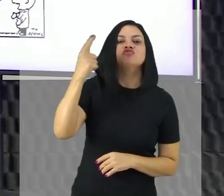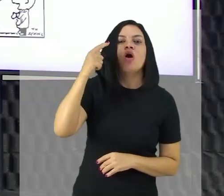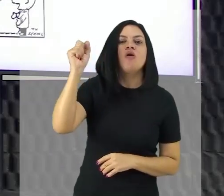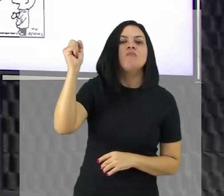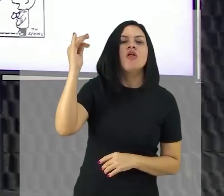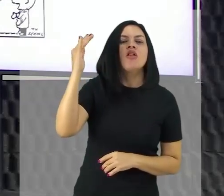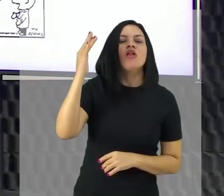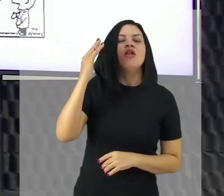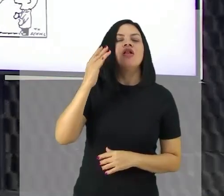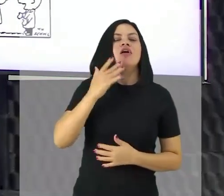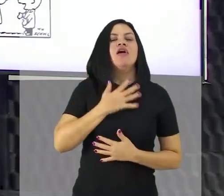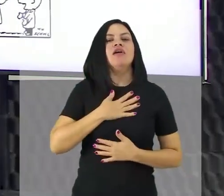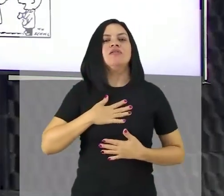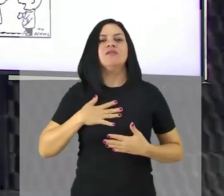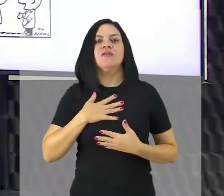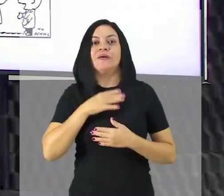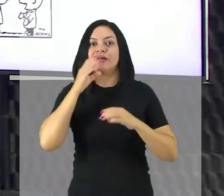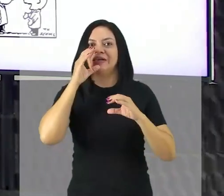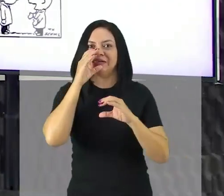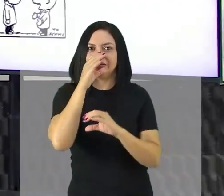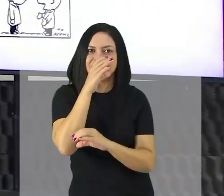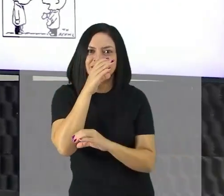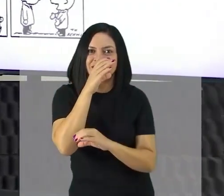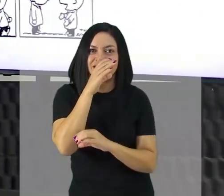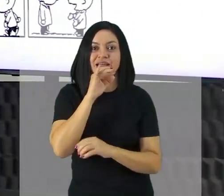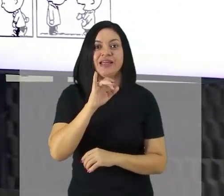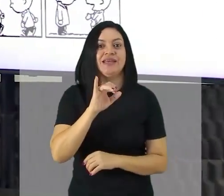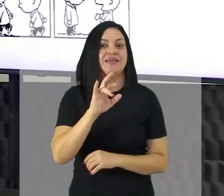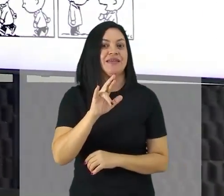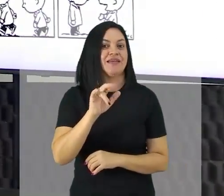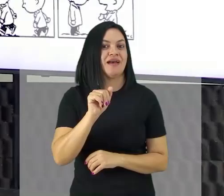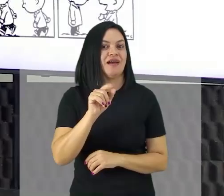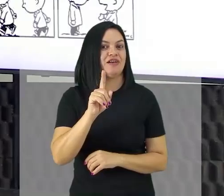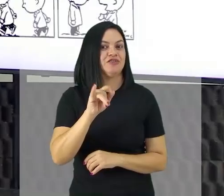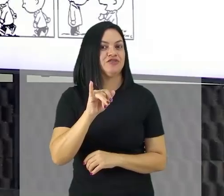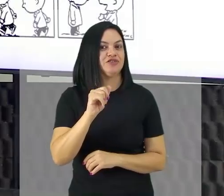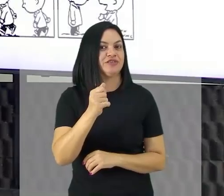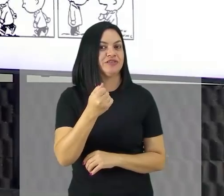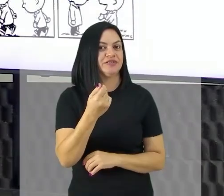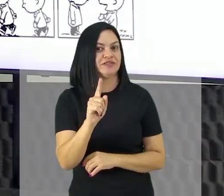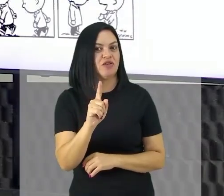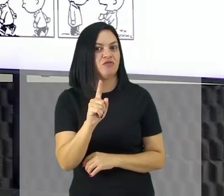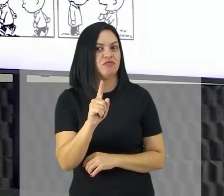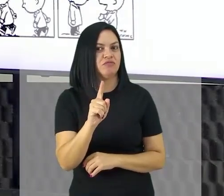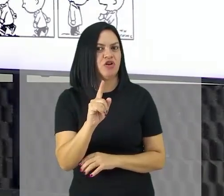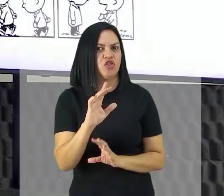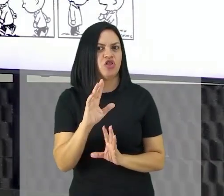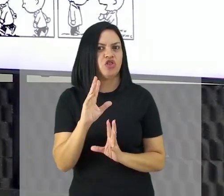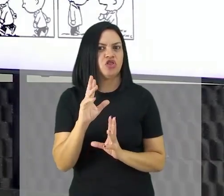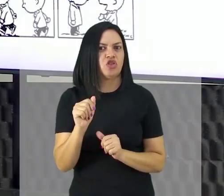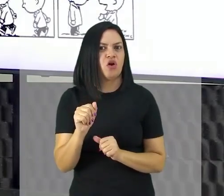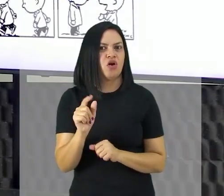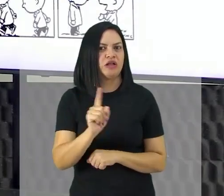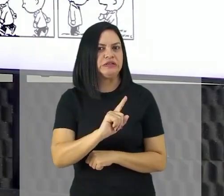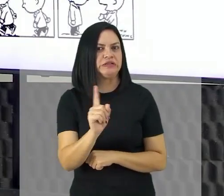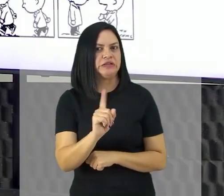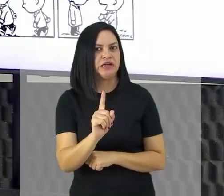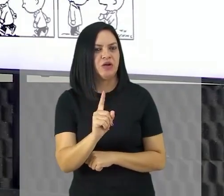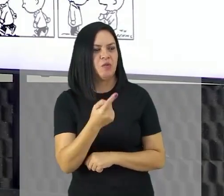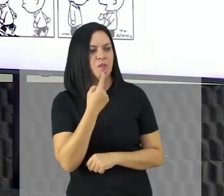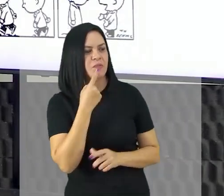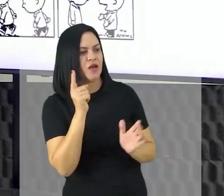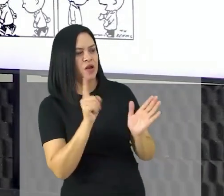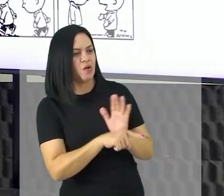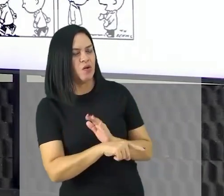nos mantém aquecido. Calor do Sol e radiação. Não completamente. Como assim não completamente?